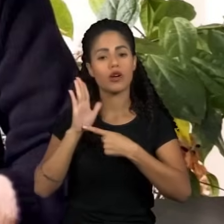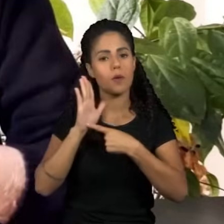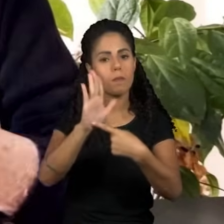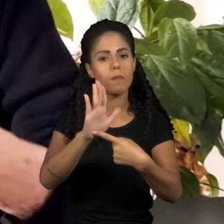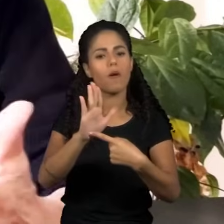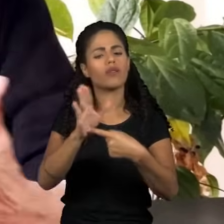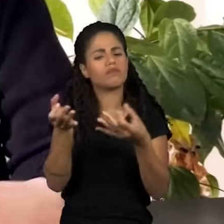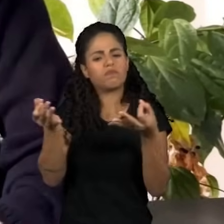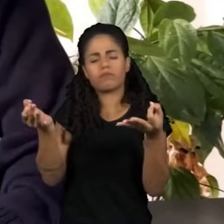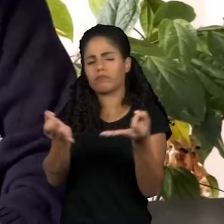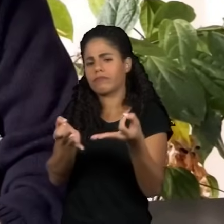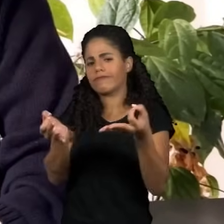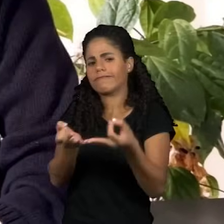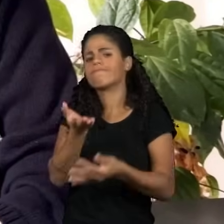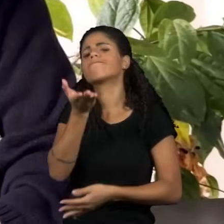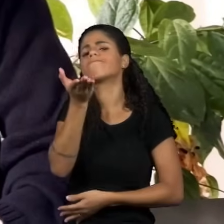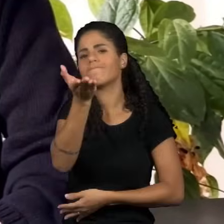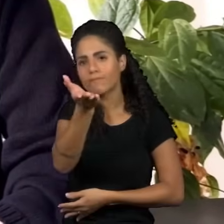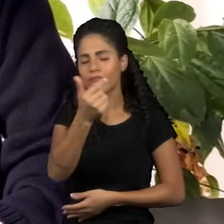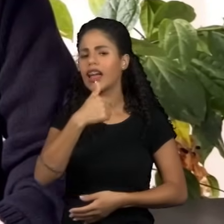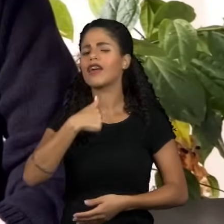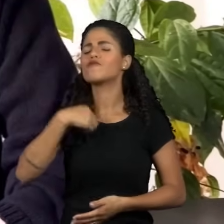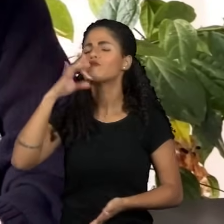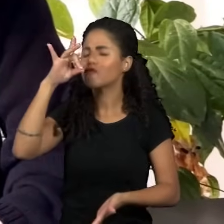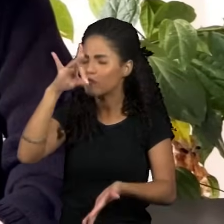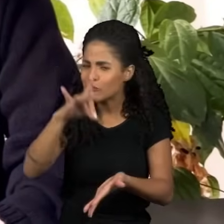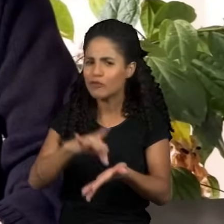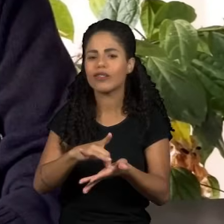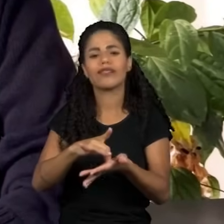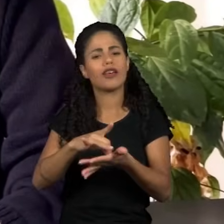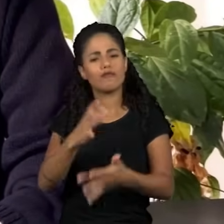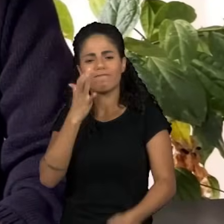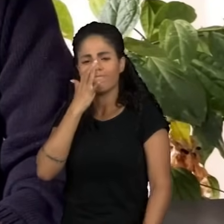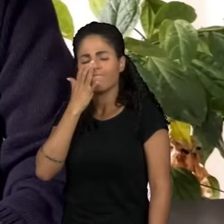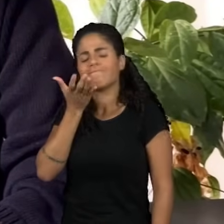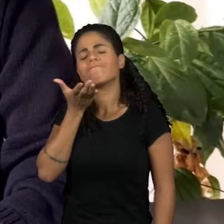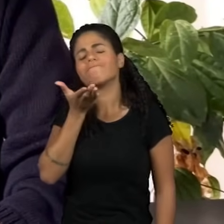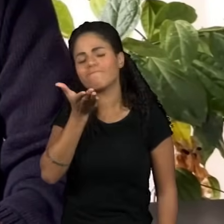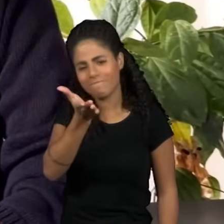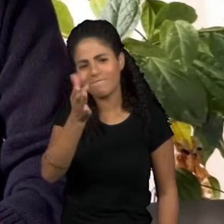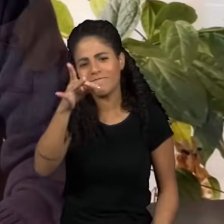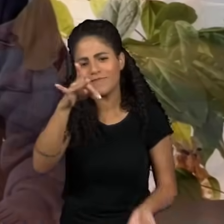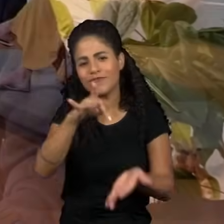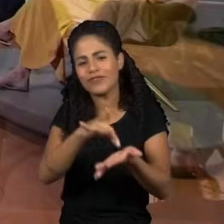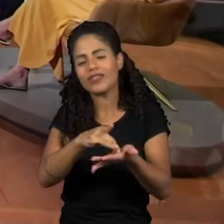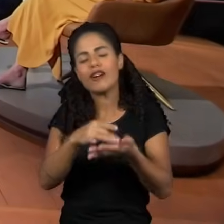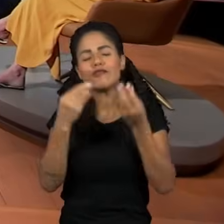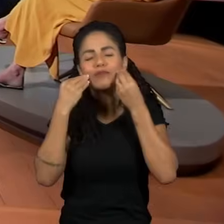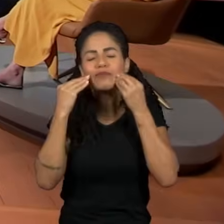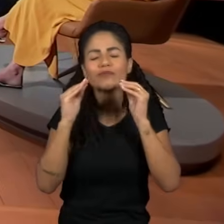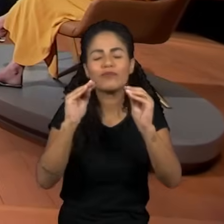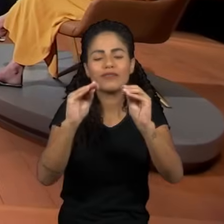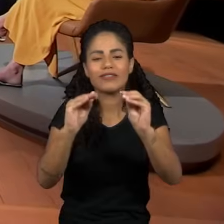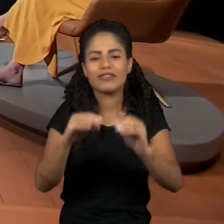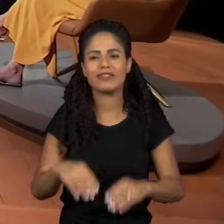tão perfeita. Eu realmente tenho muita admiração por você. Um beijo.